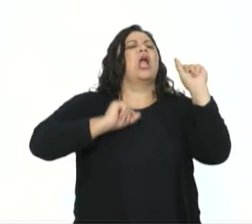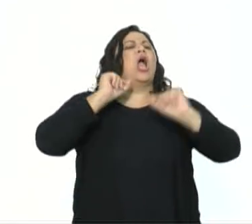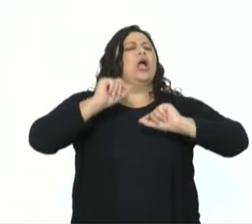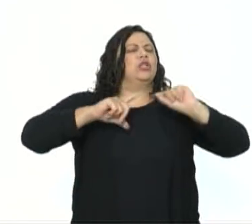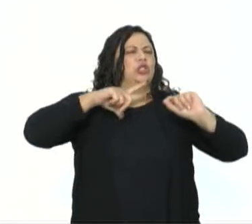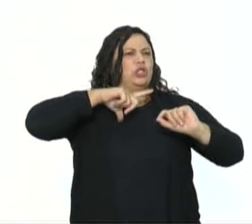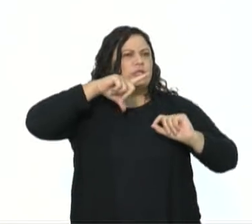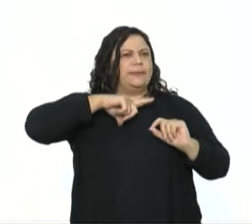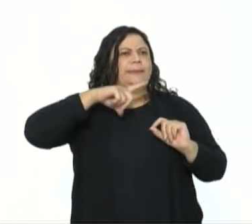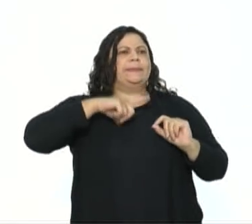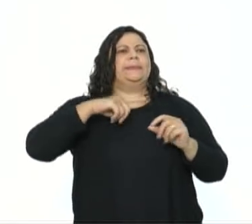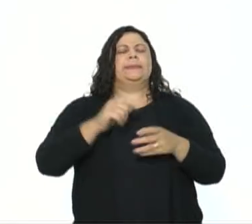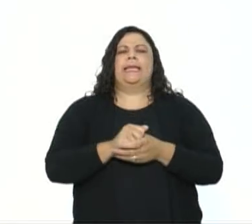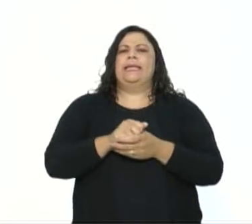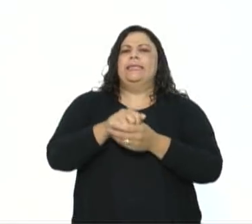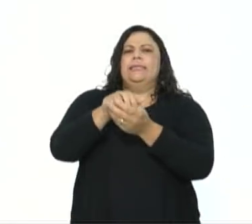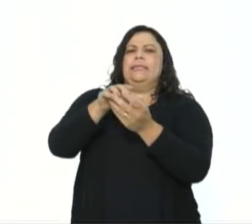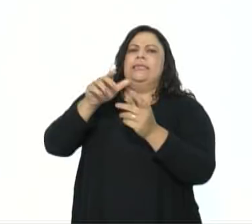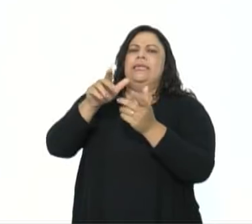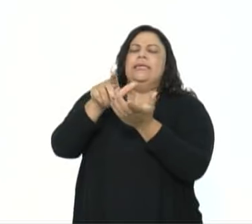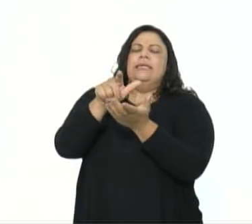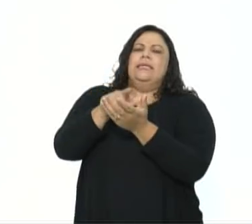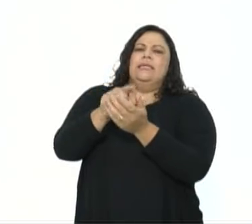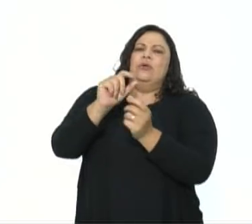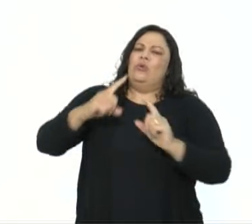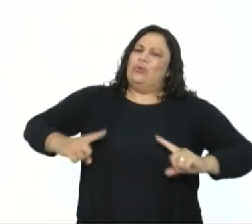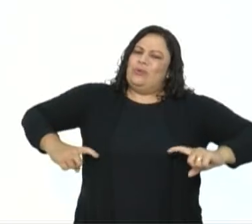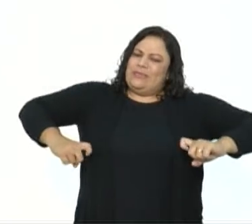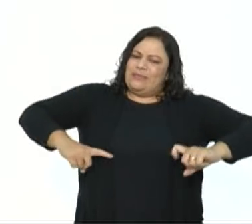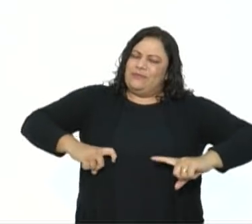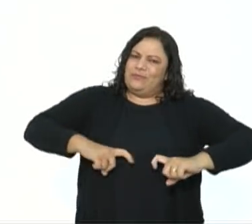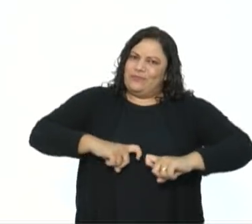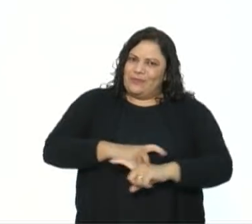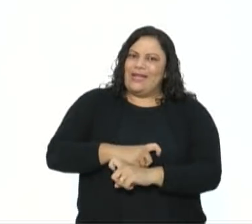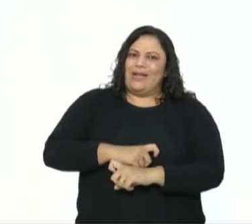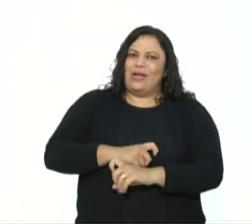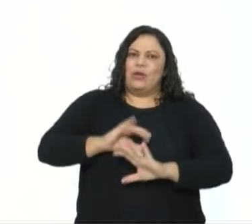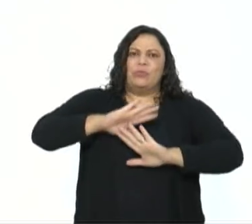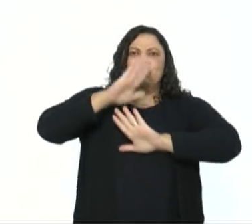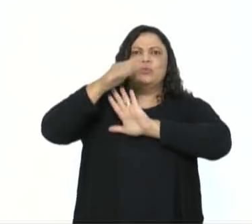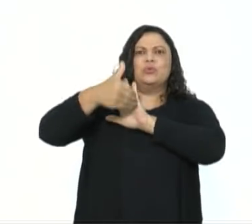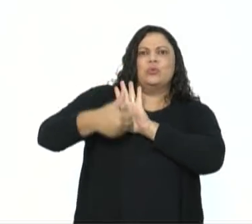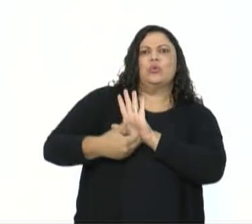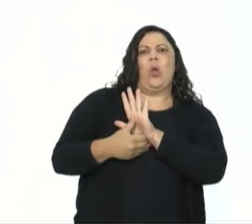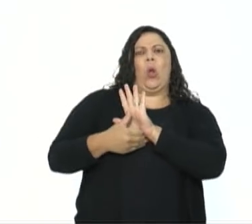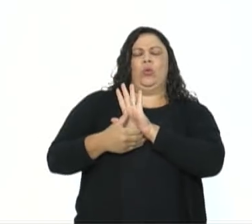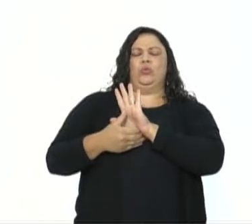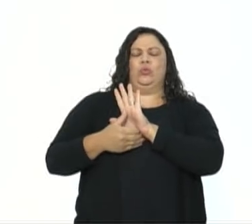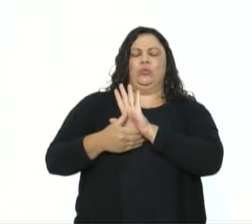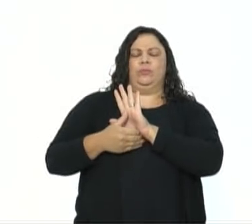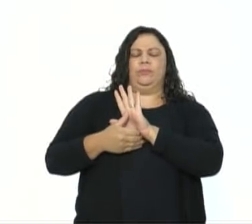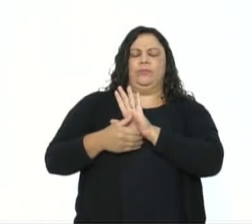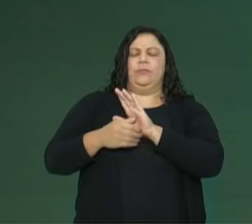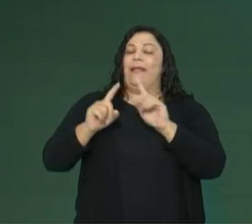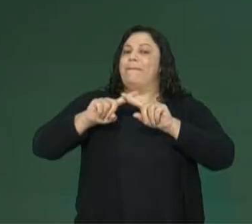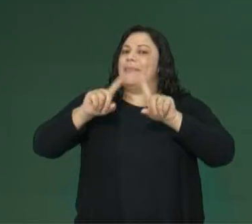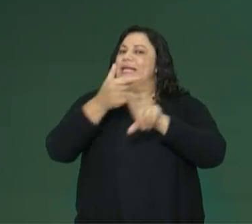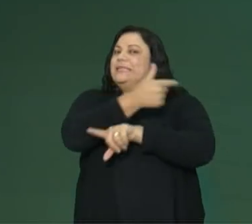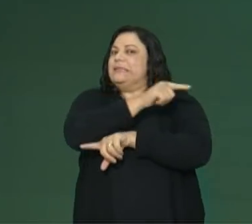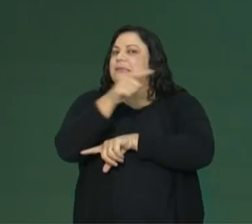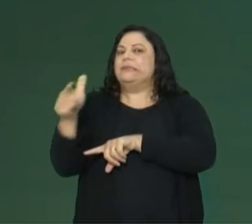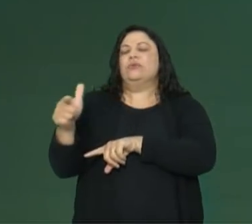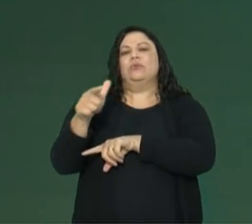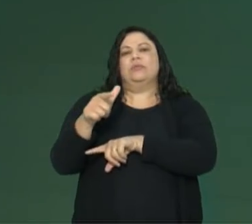os vermes cilíndricos não possuem sistema circulatório. Mas eles têm uma solução que resolve a falta